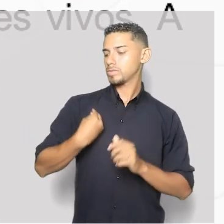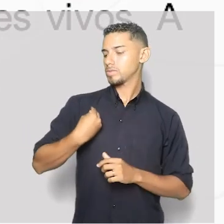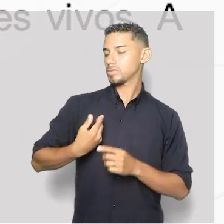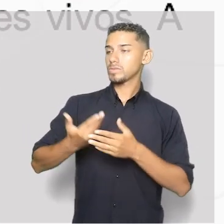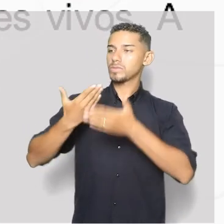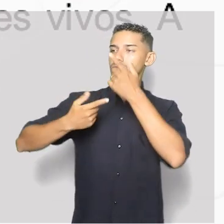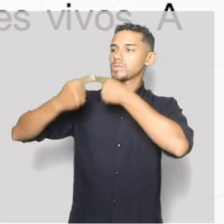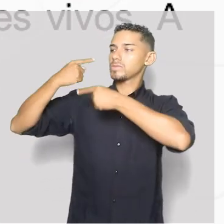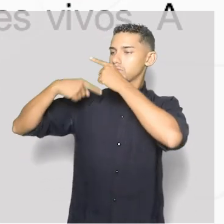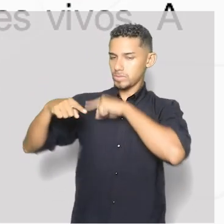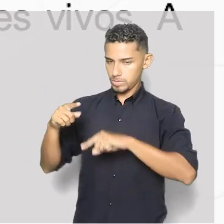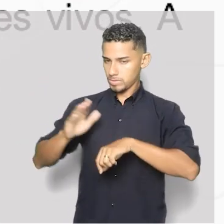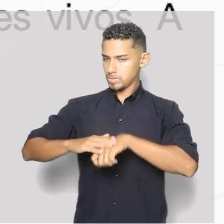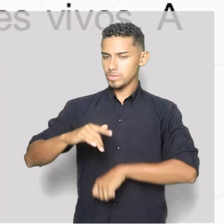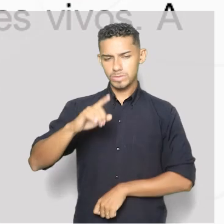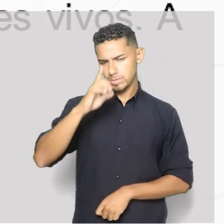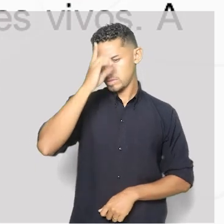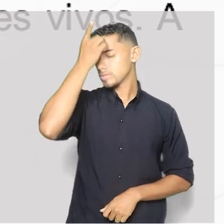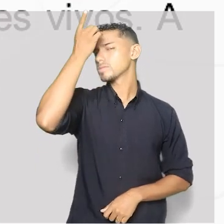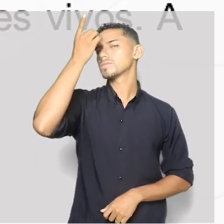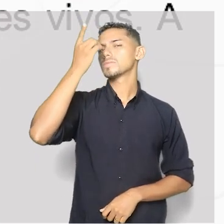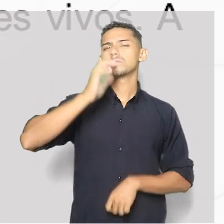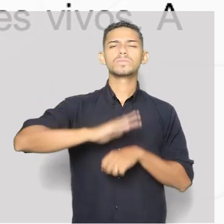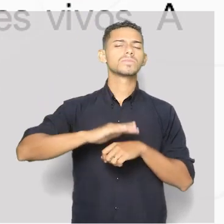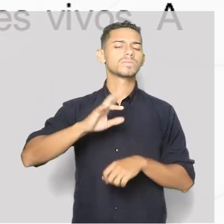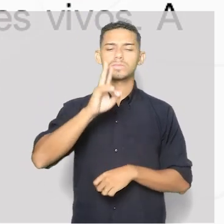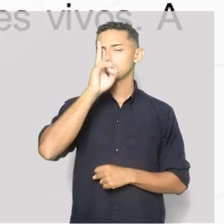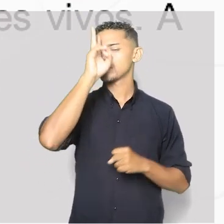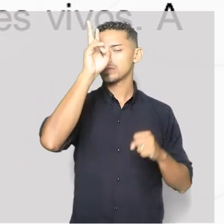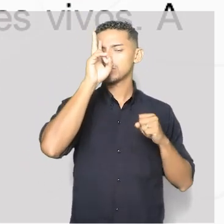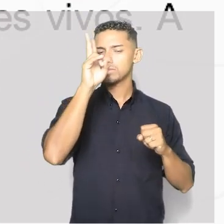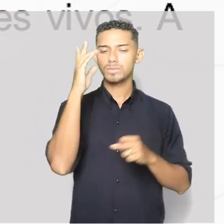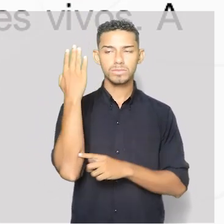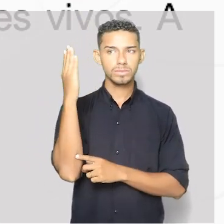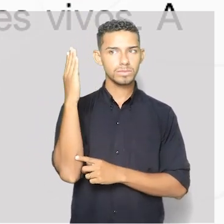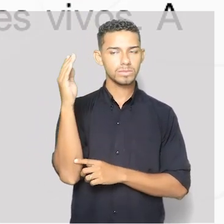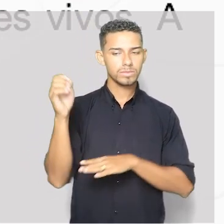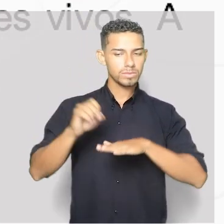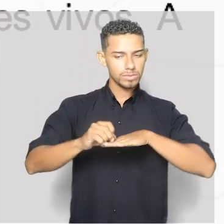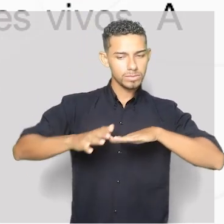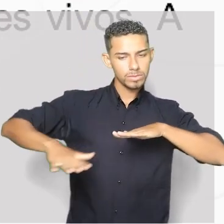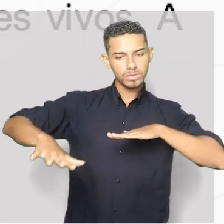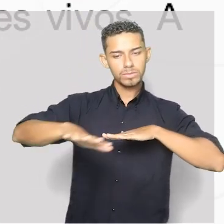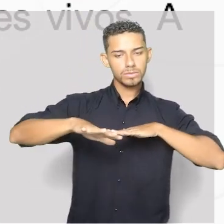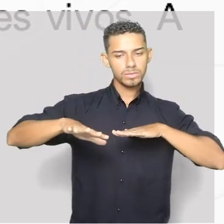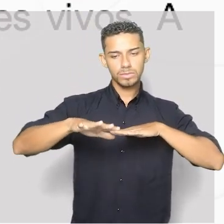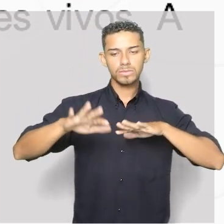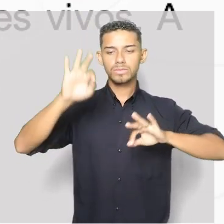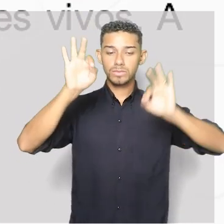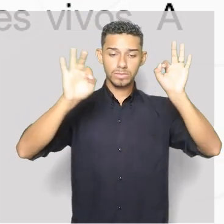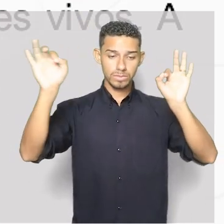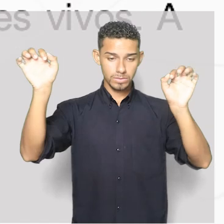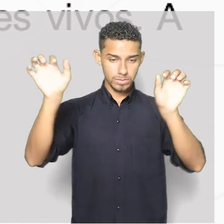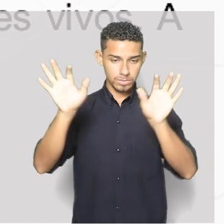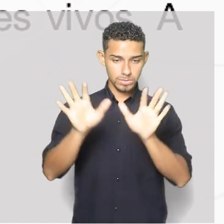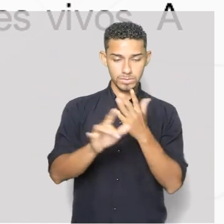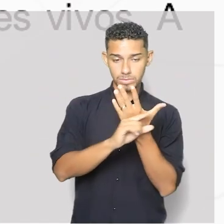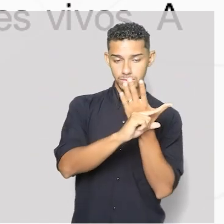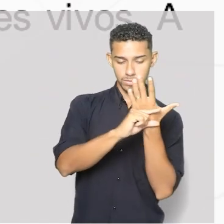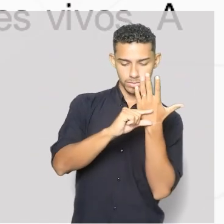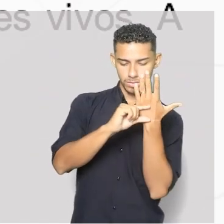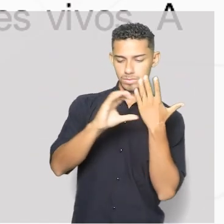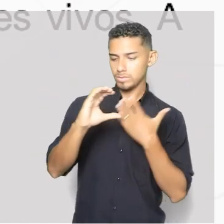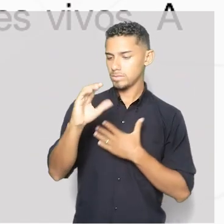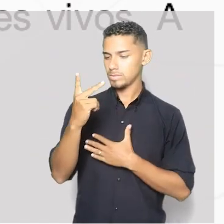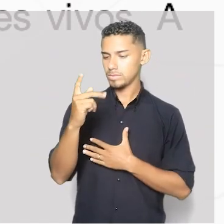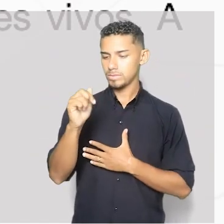das ideias mais poderosas da biologia moderna, remonta a rabiscos feitos por Charles Darwin. Charles Darwin,